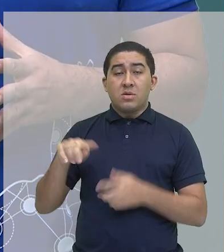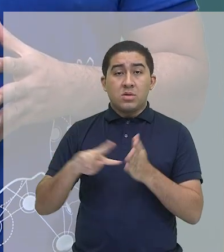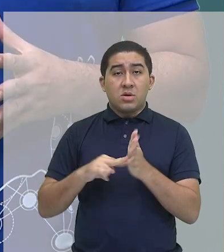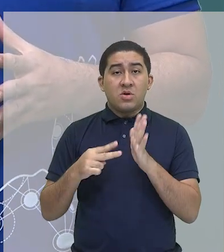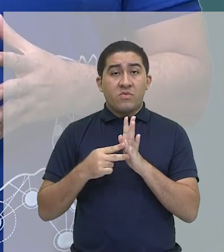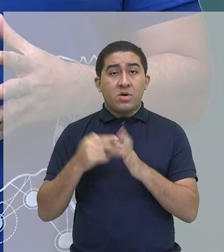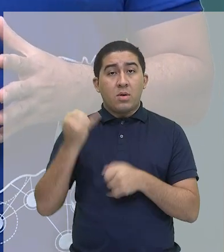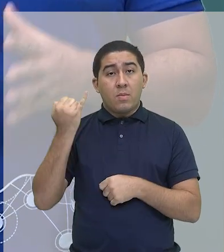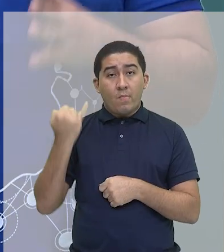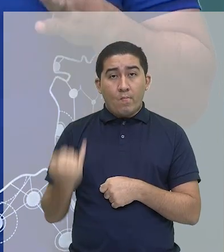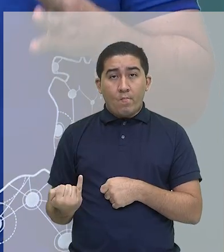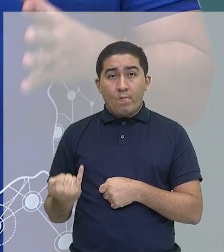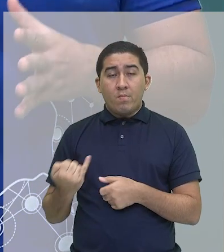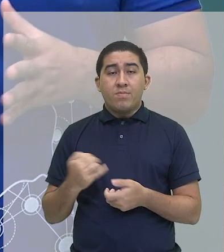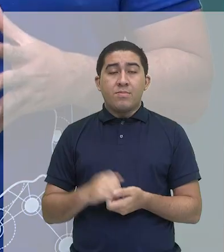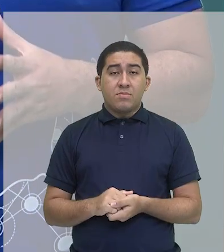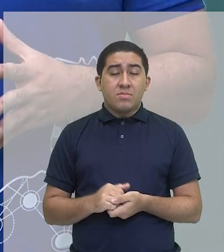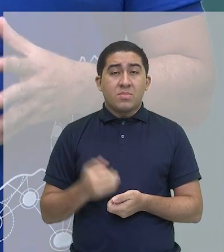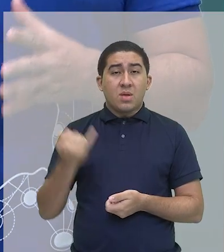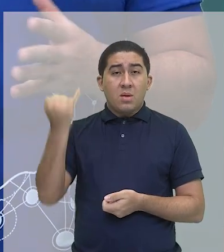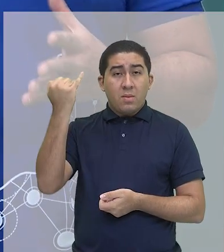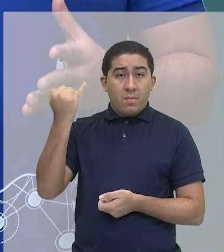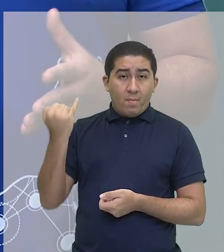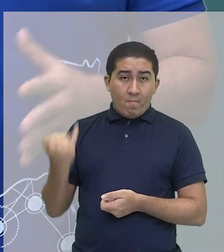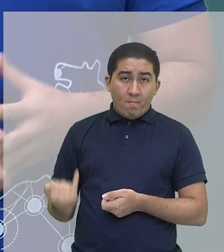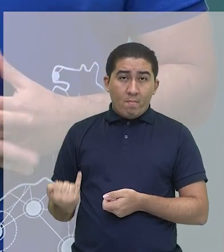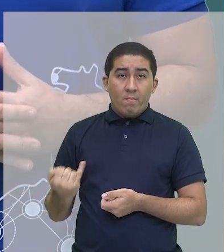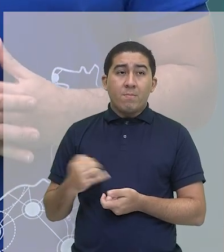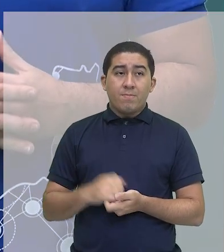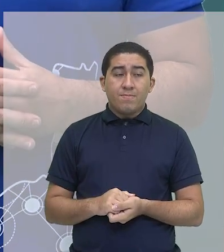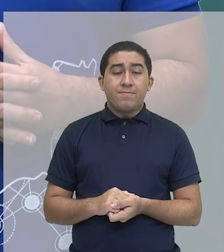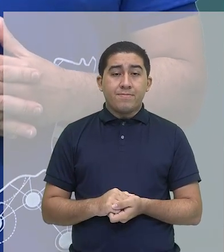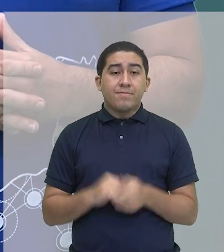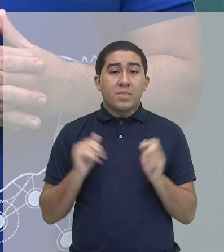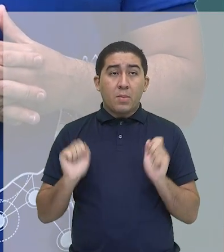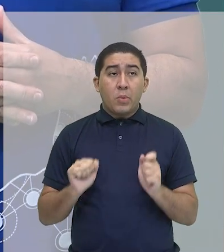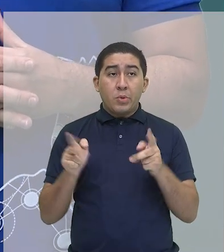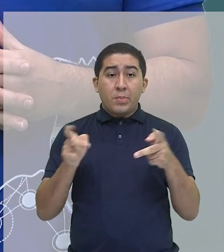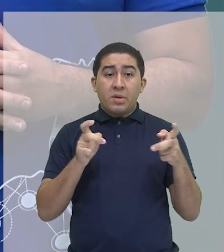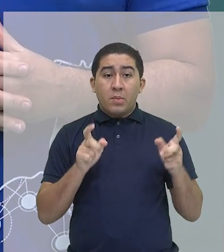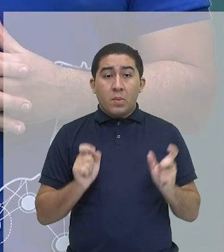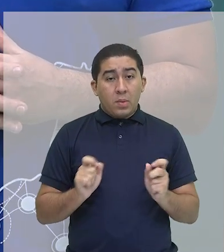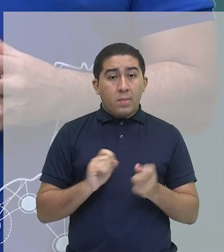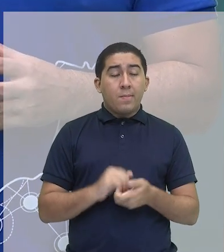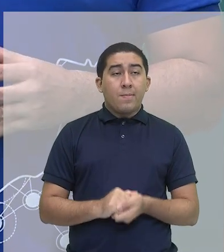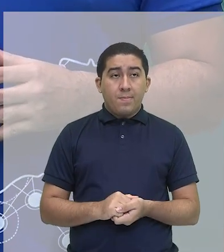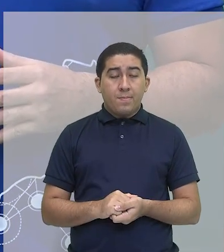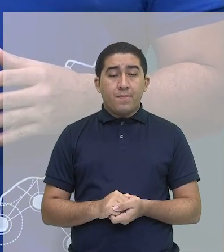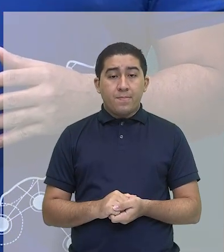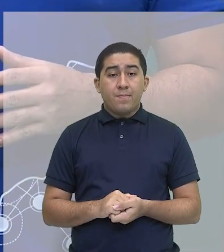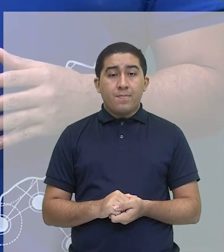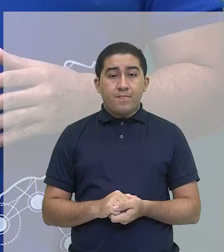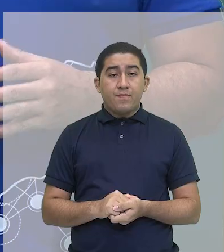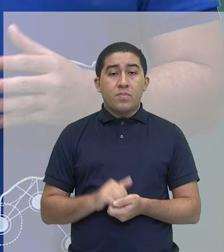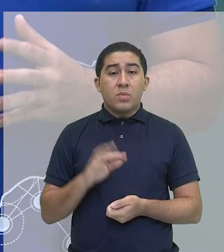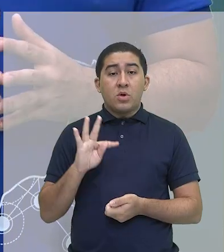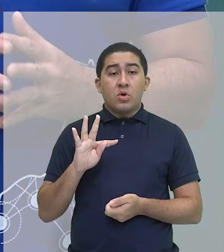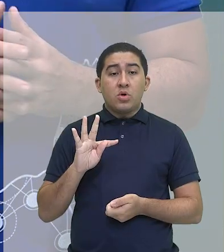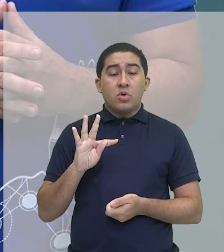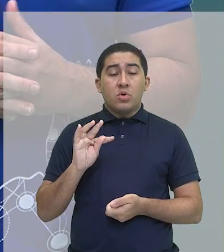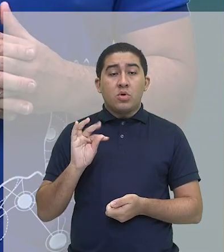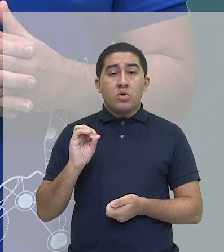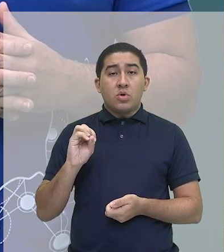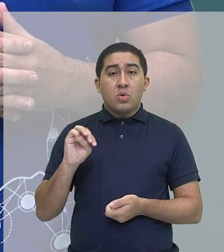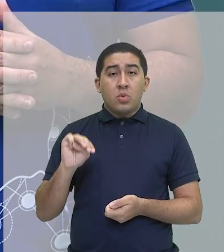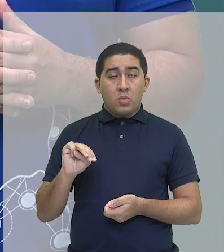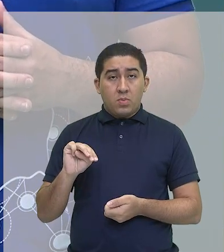magro, ok? Magrinho. Então, vocês podem observar aqui, né, que o Tom ele é